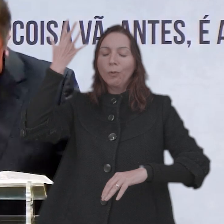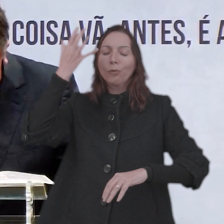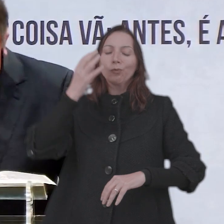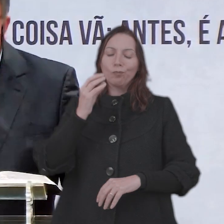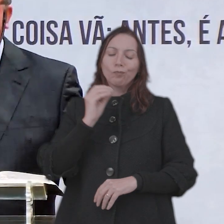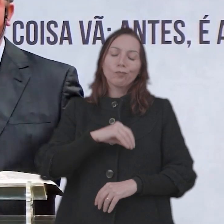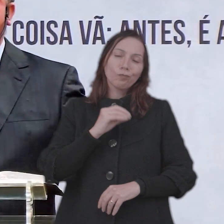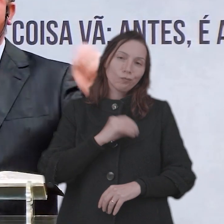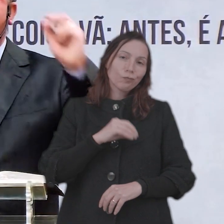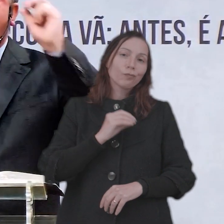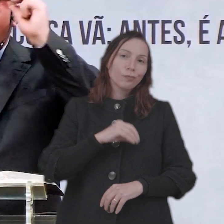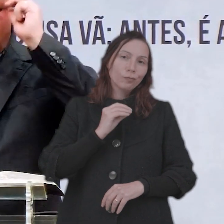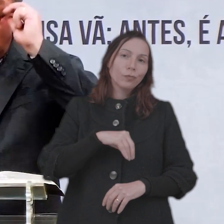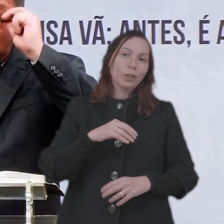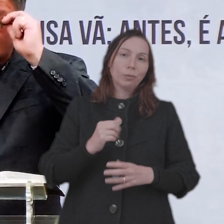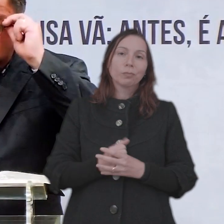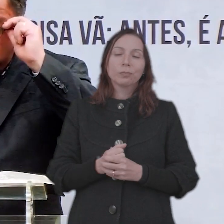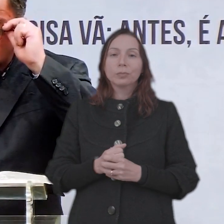Enfraquece.